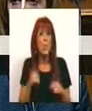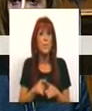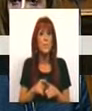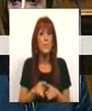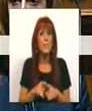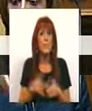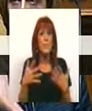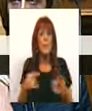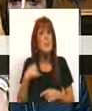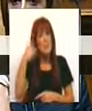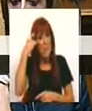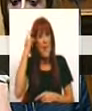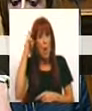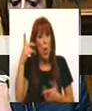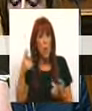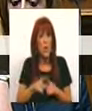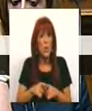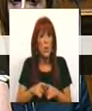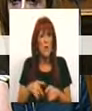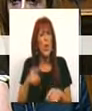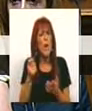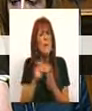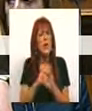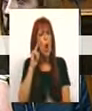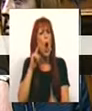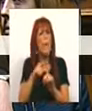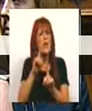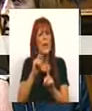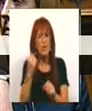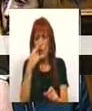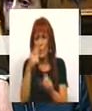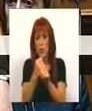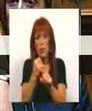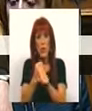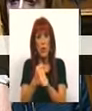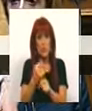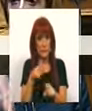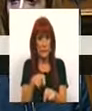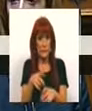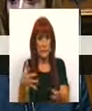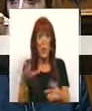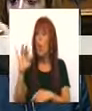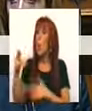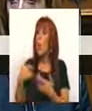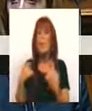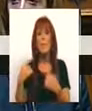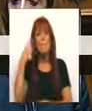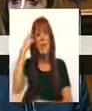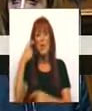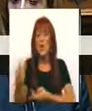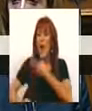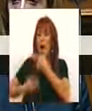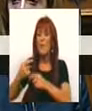se tem que ter em conta quando estipulou os objetivos para o trabalhador no posto trabalho quando se tem em conta a avaliação